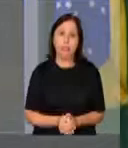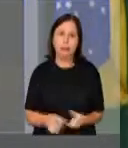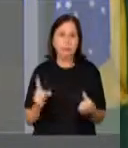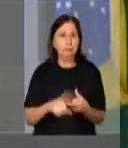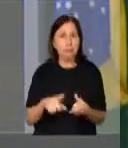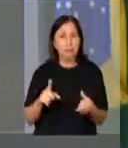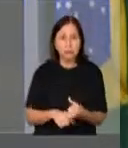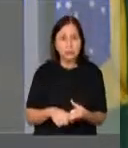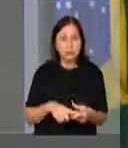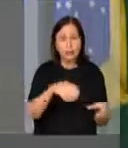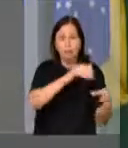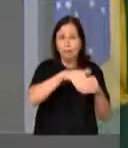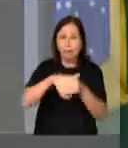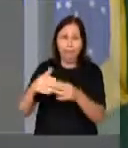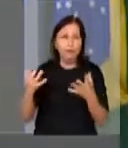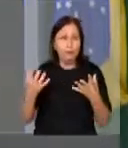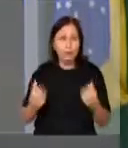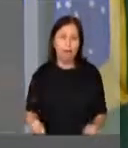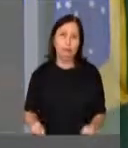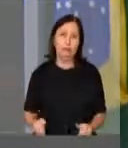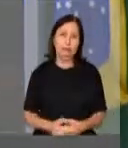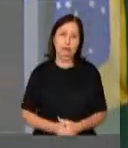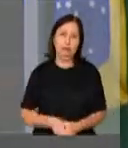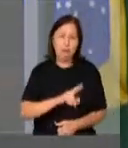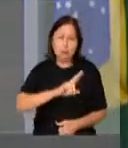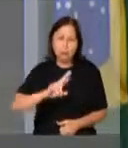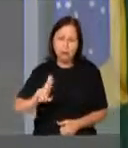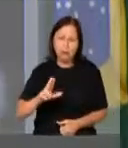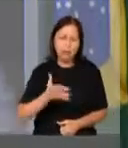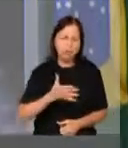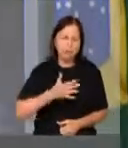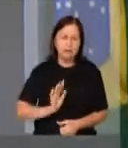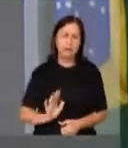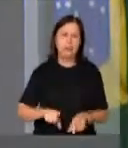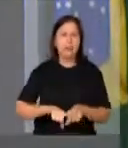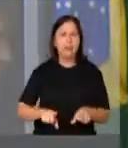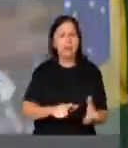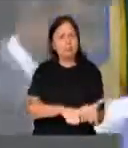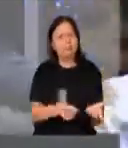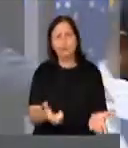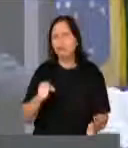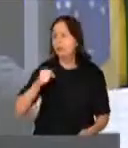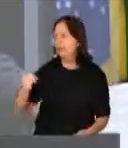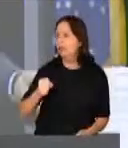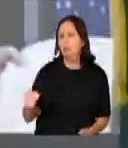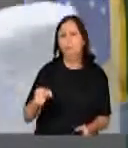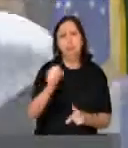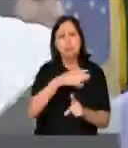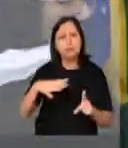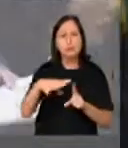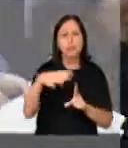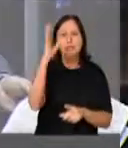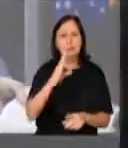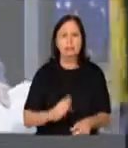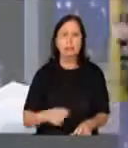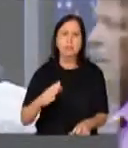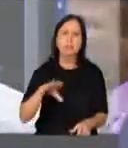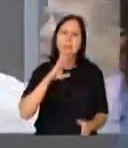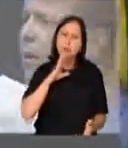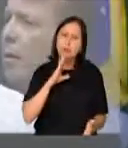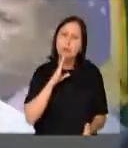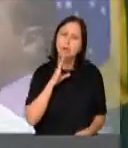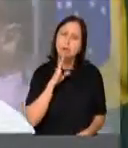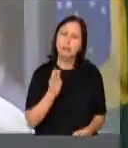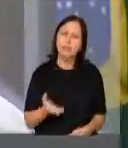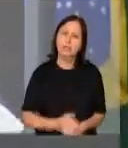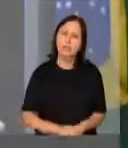federal. Não me cabe aqui estar apontando nomes, mas toda a imprensa e a sociedade brasileira pode fazer uma análise daqueles que já estão